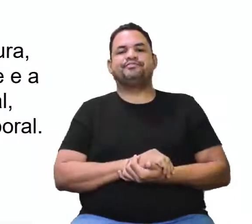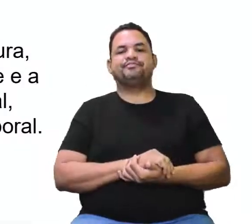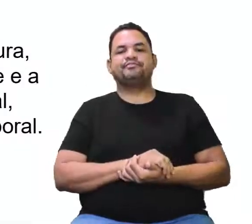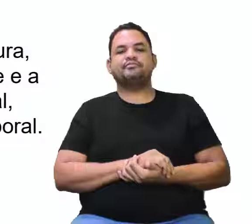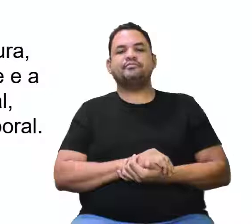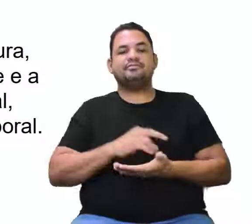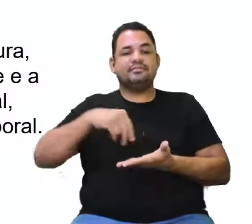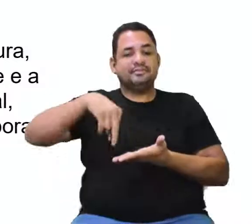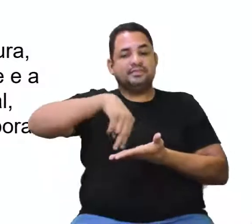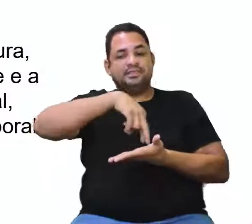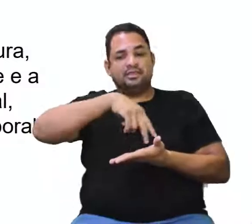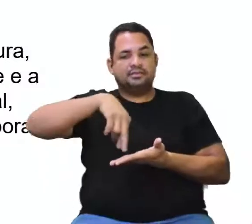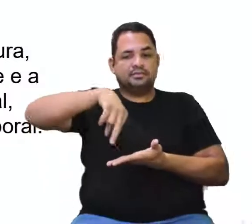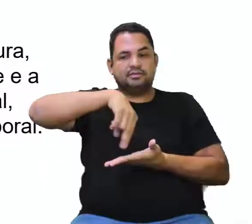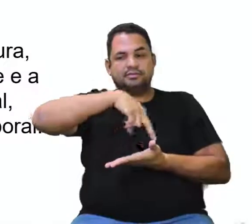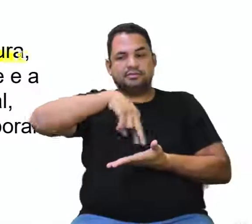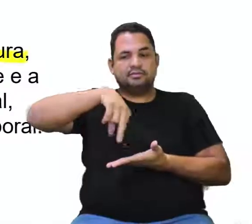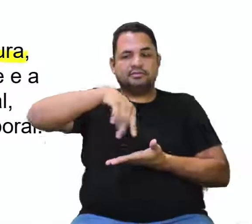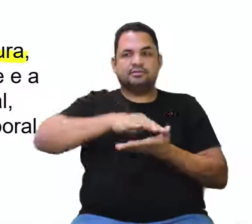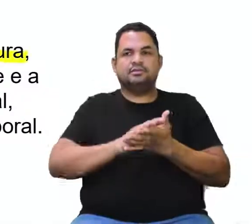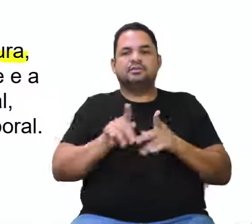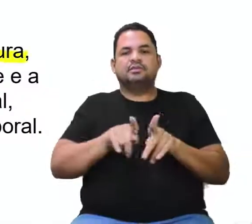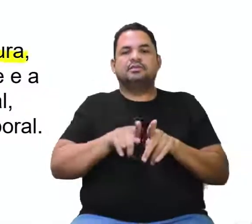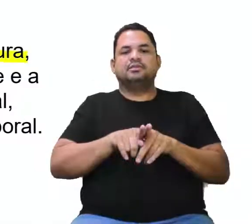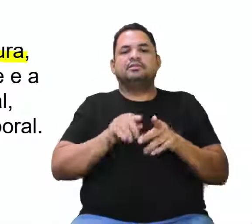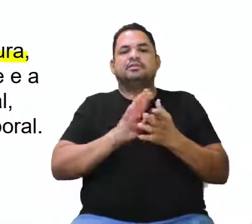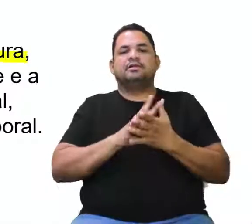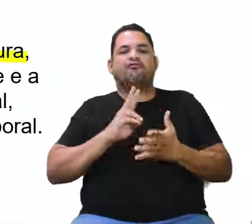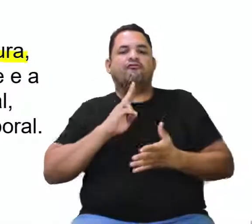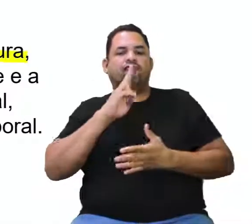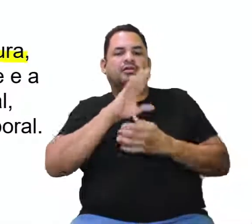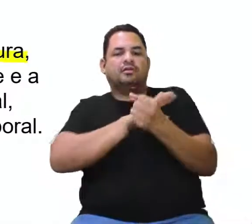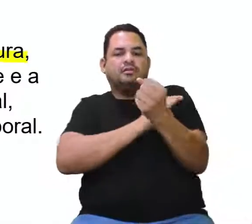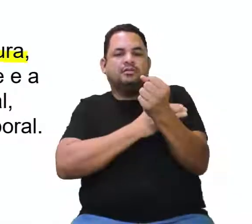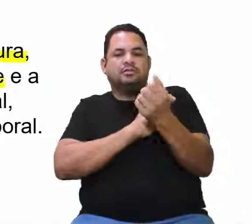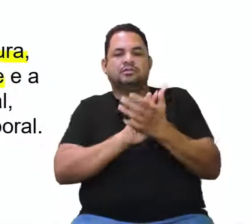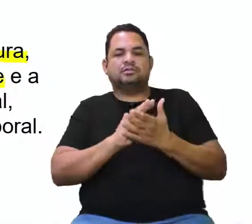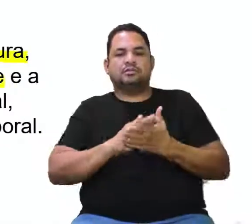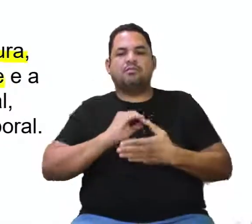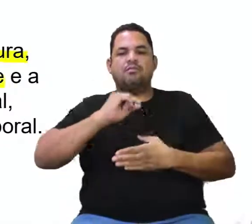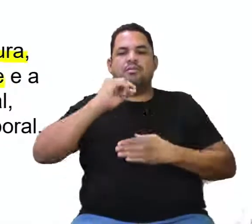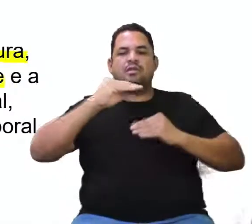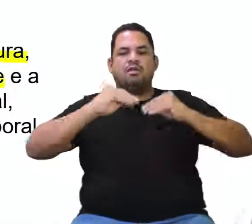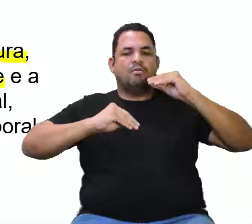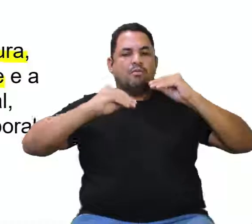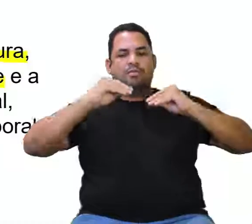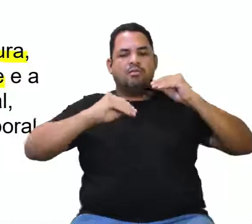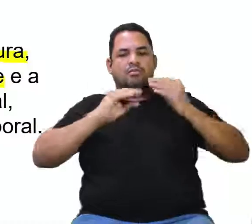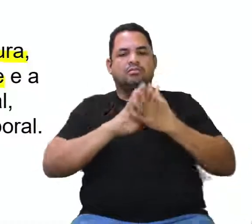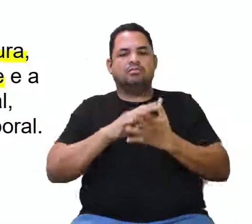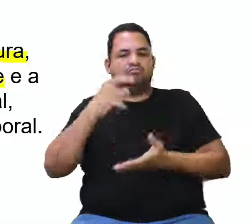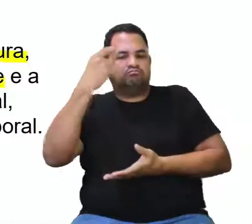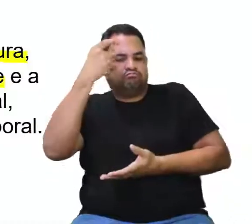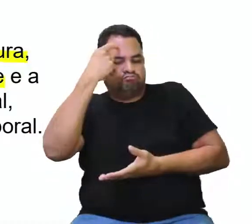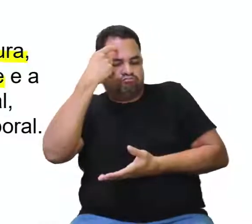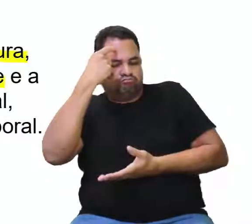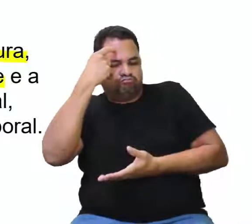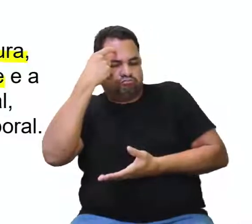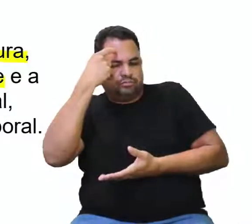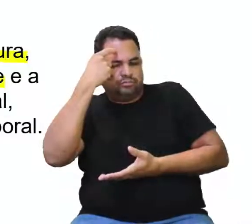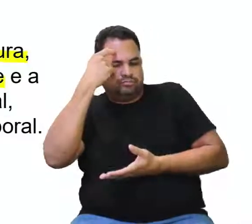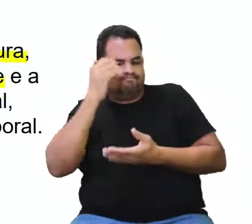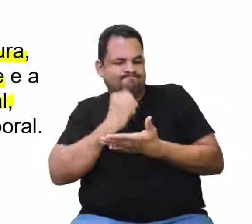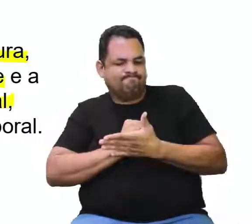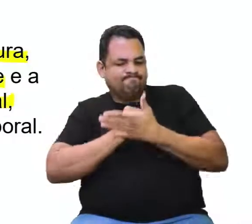Aí nós temos também a dança, que também vai fortalecer a musculatura, vai aumentar a flexibilidade, vai ajudar